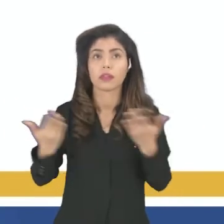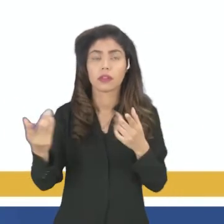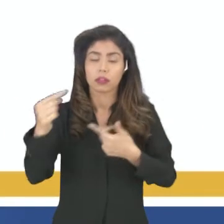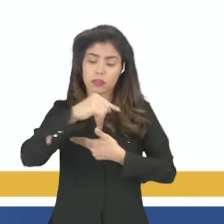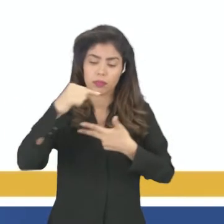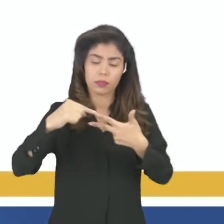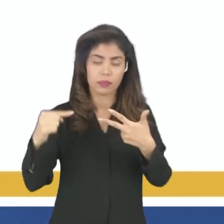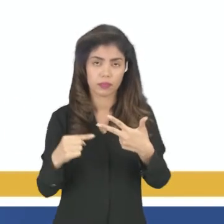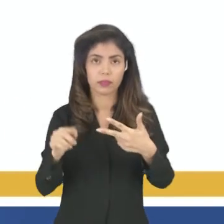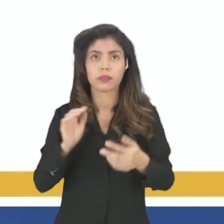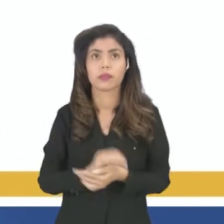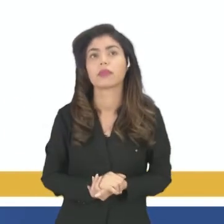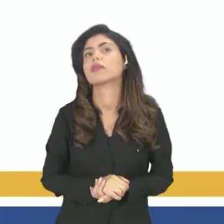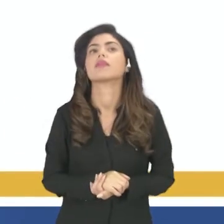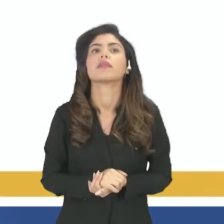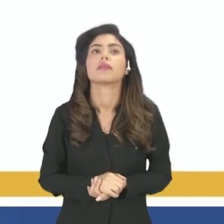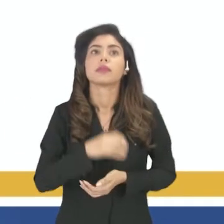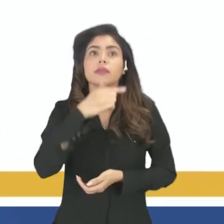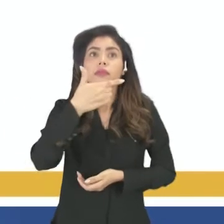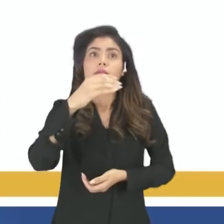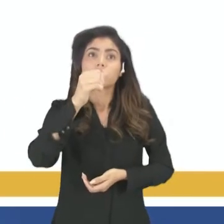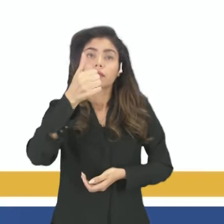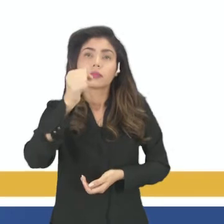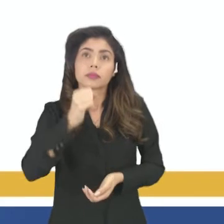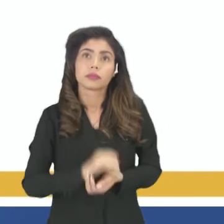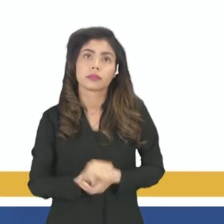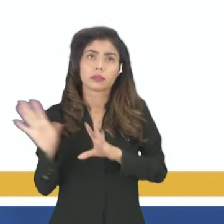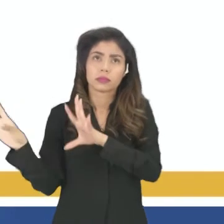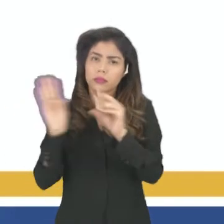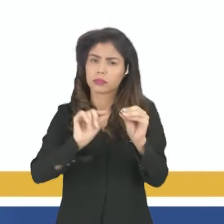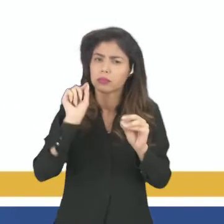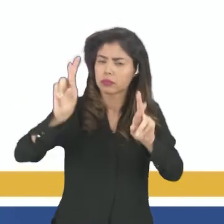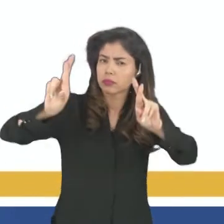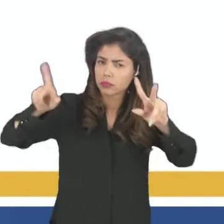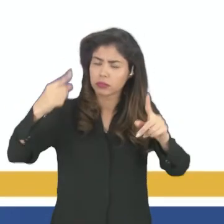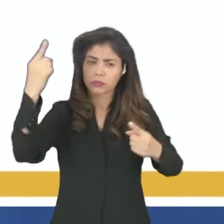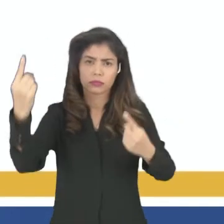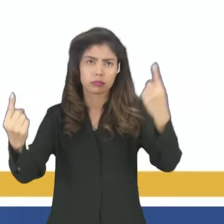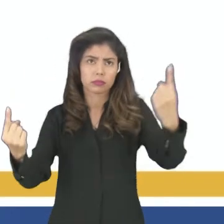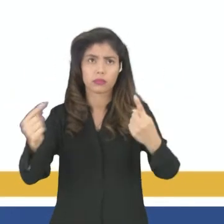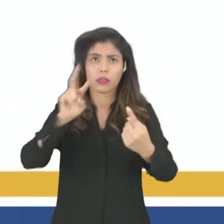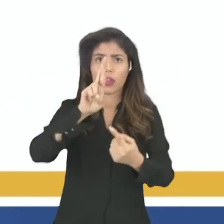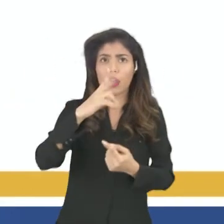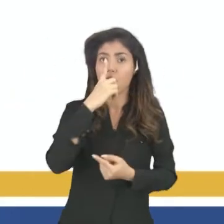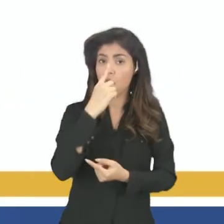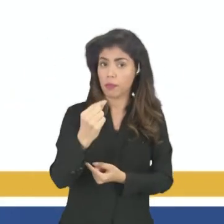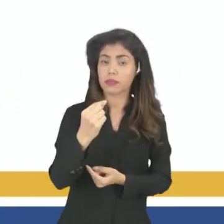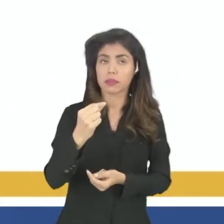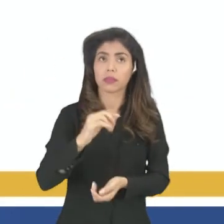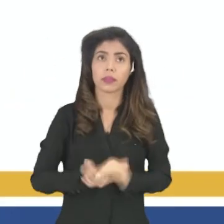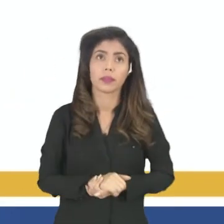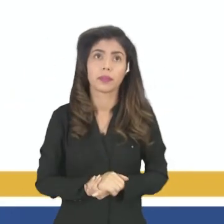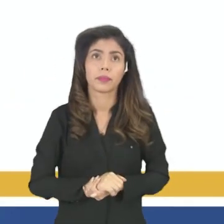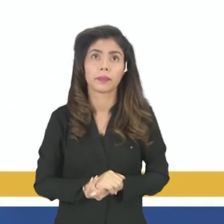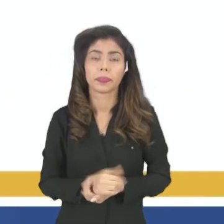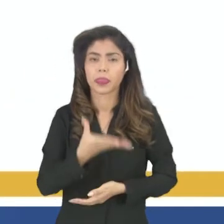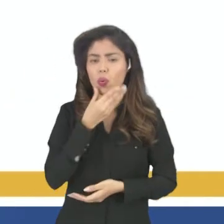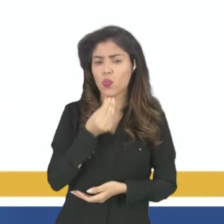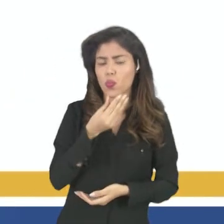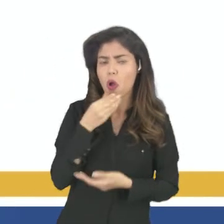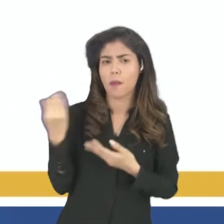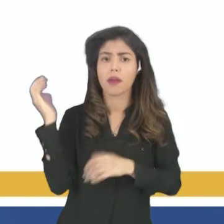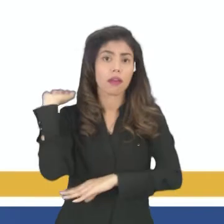questão do Enem, tá? O Enem de 2018, que trouxe o quê? A diferença entre Hobbes e Rousseau. Então, Hobbes, o homem